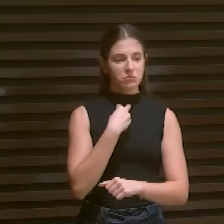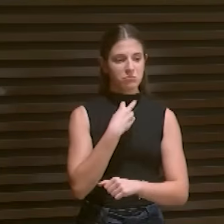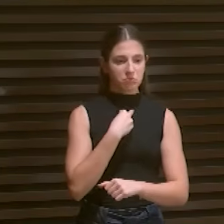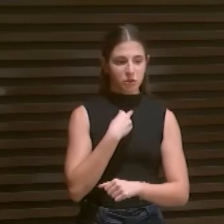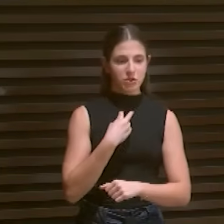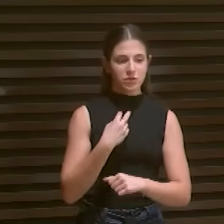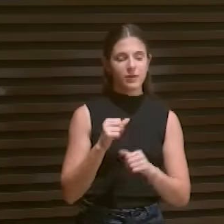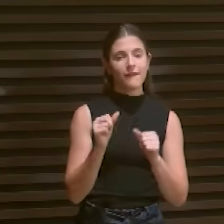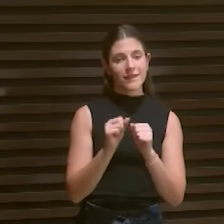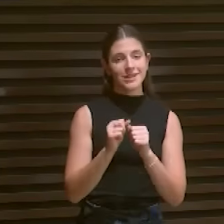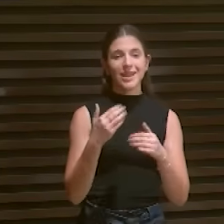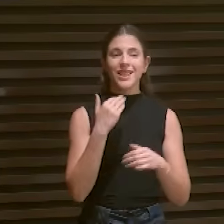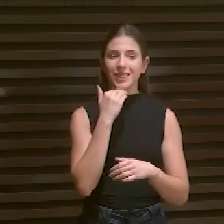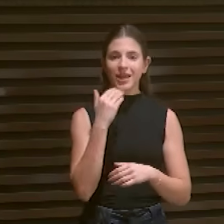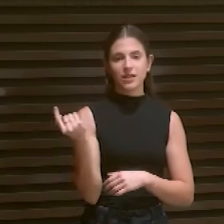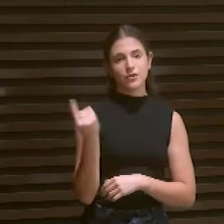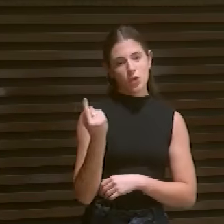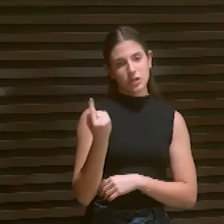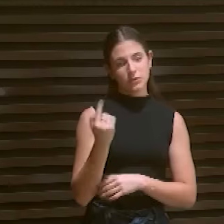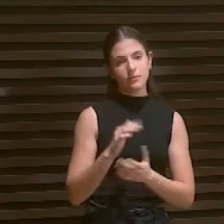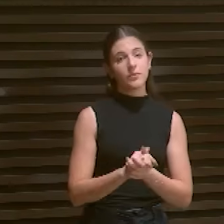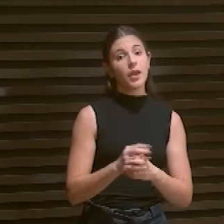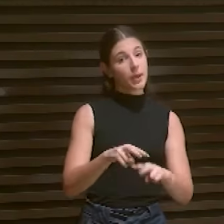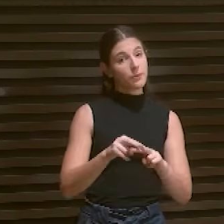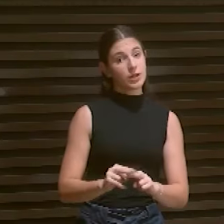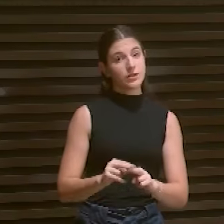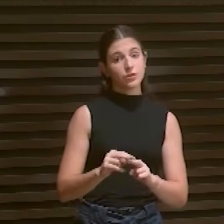o profeta Ezequiel, inspirado por Deus, foi tão